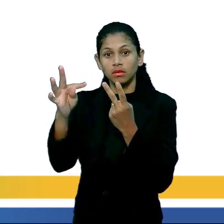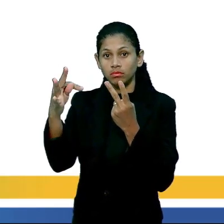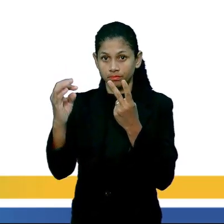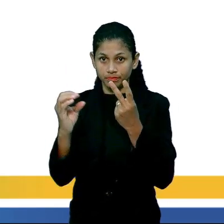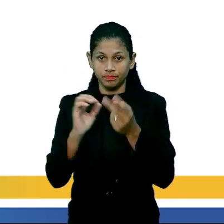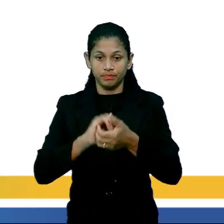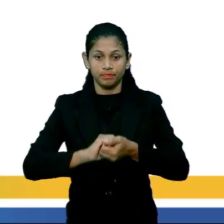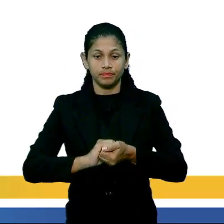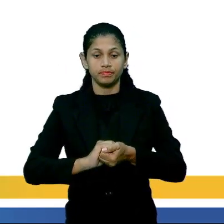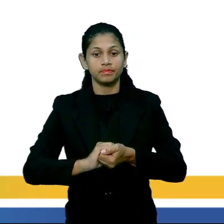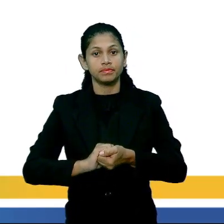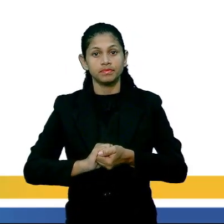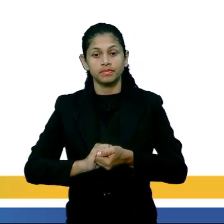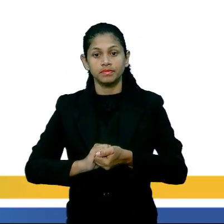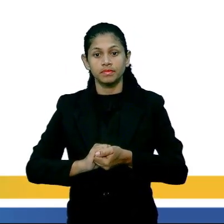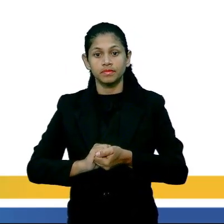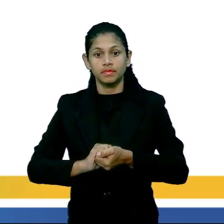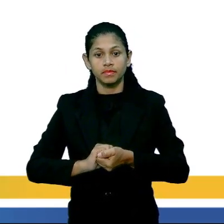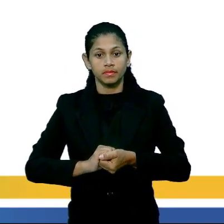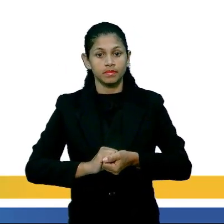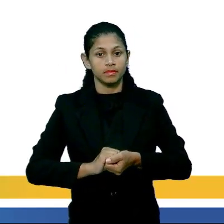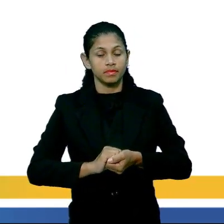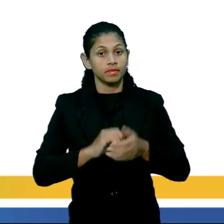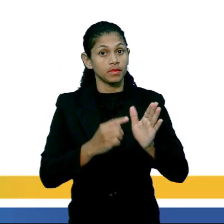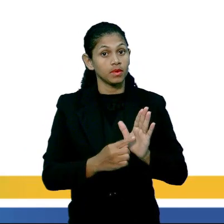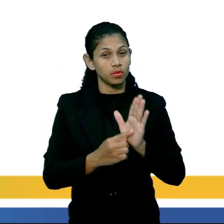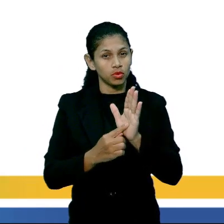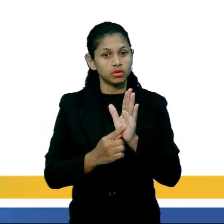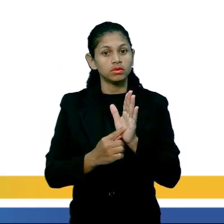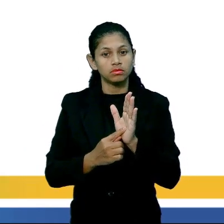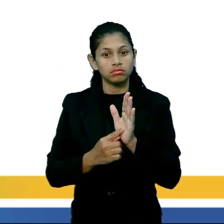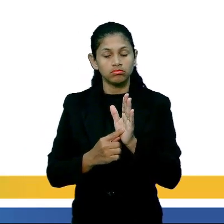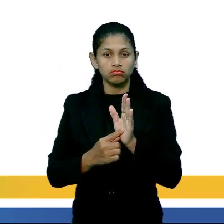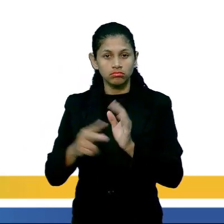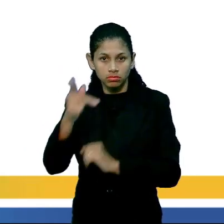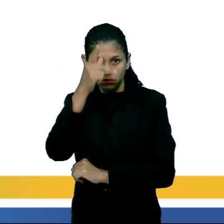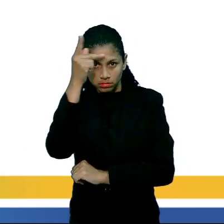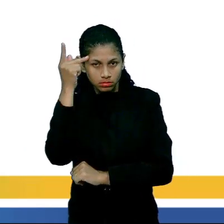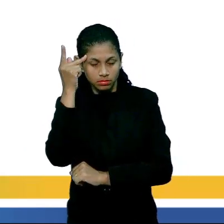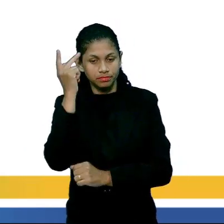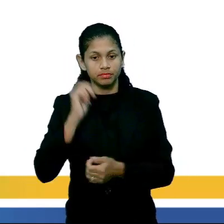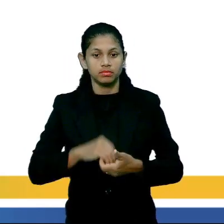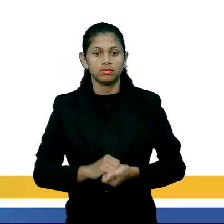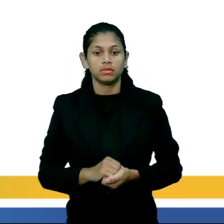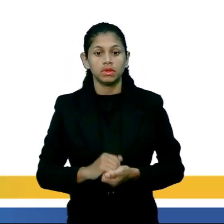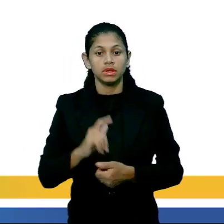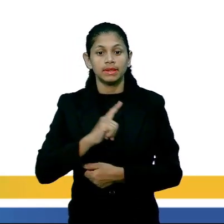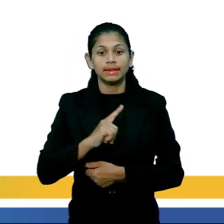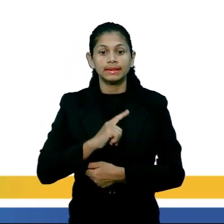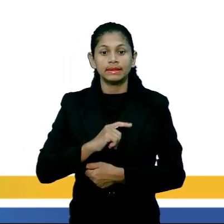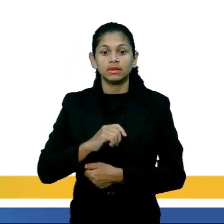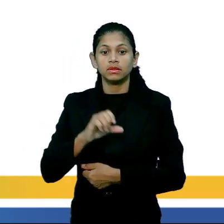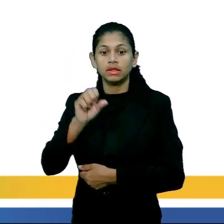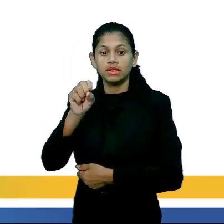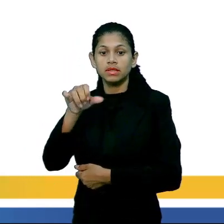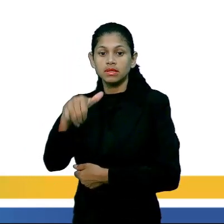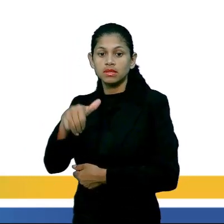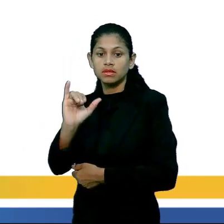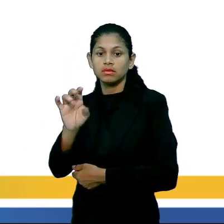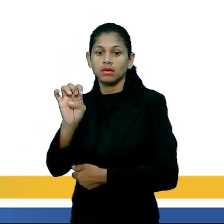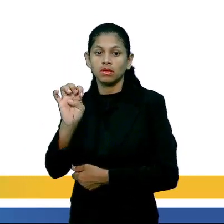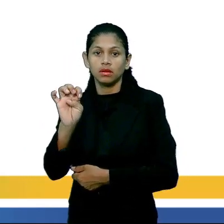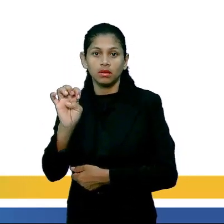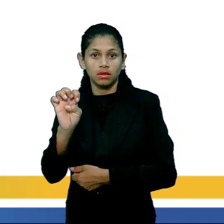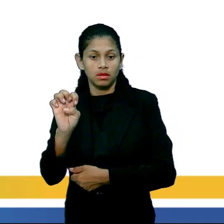está naquela parte ali do infográfico, onde tem uma pessoa. E nós temos também o yet only, que